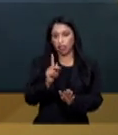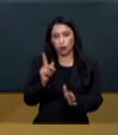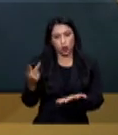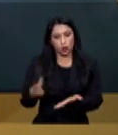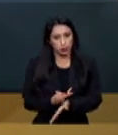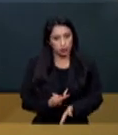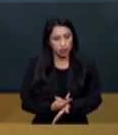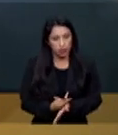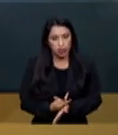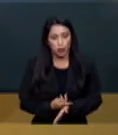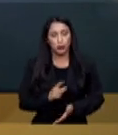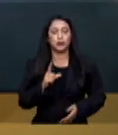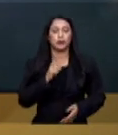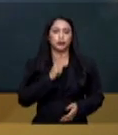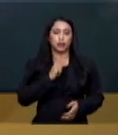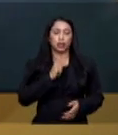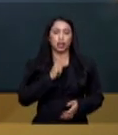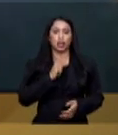plenitude,